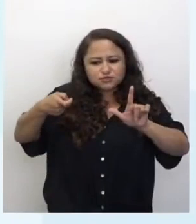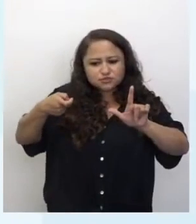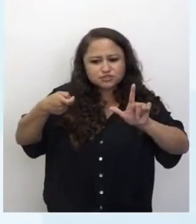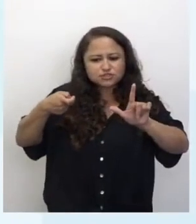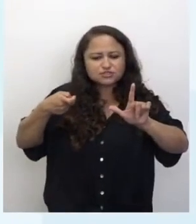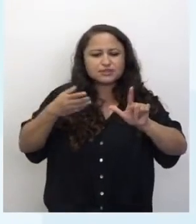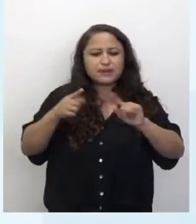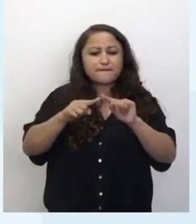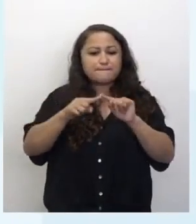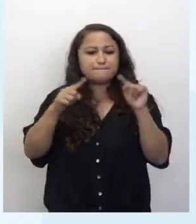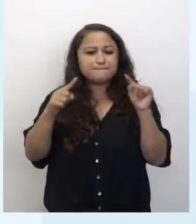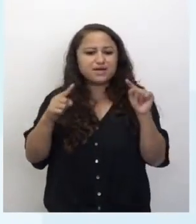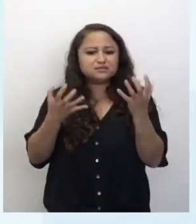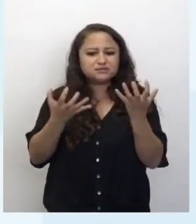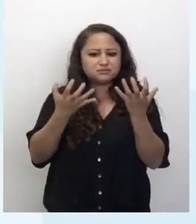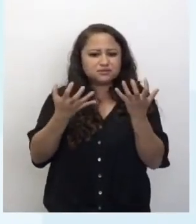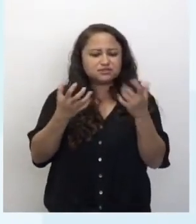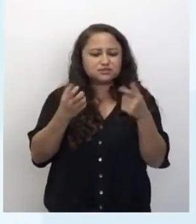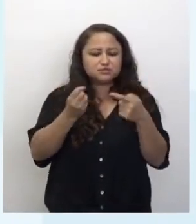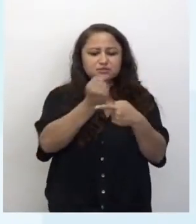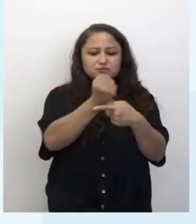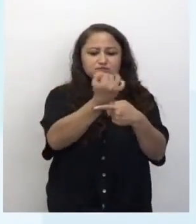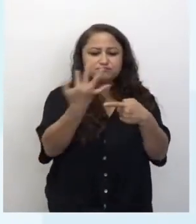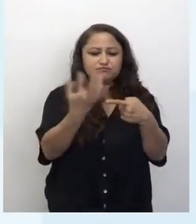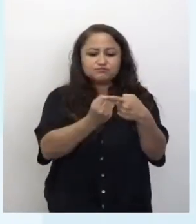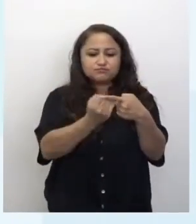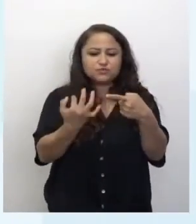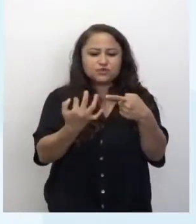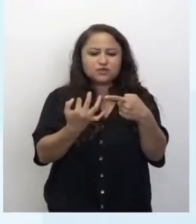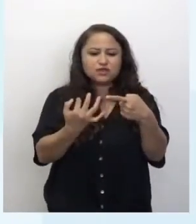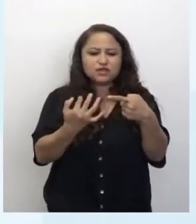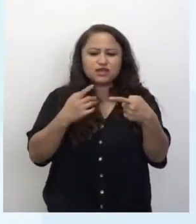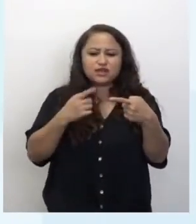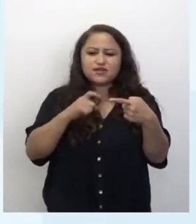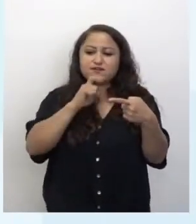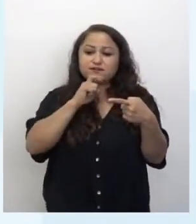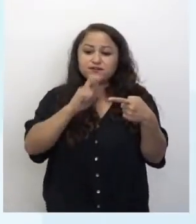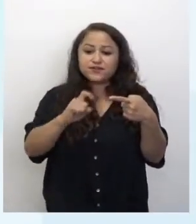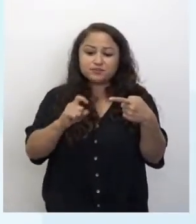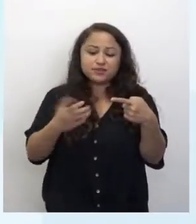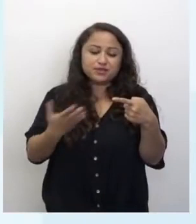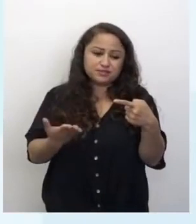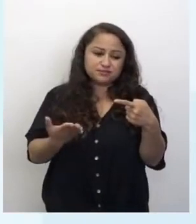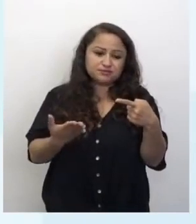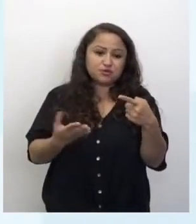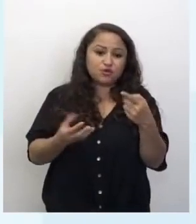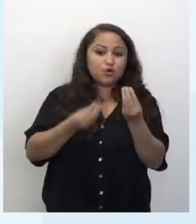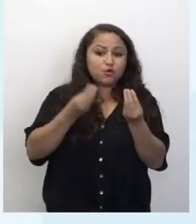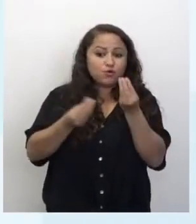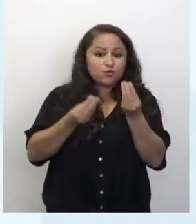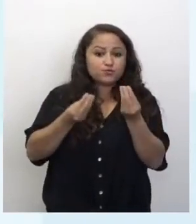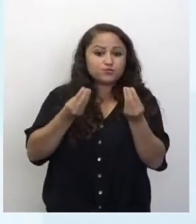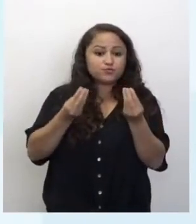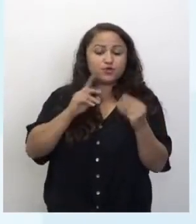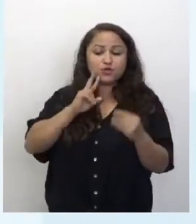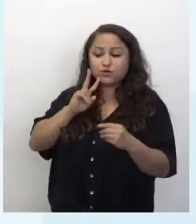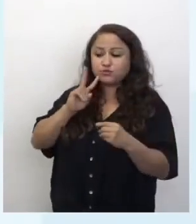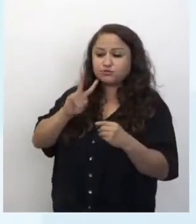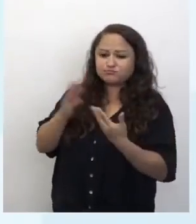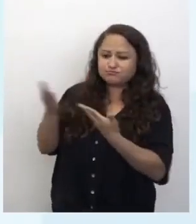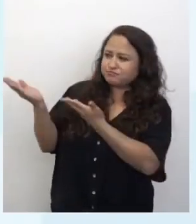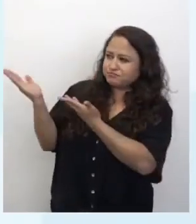a função da linha vermelha. Então, olha só como eu vou analisar esse